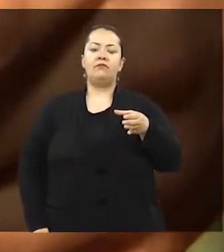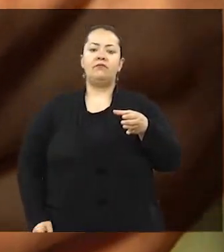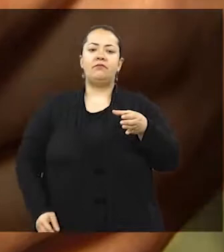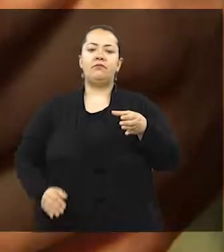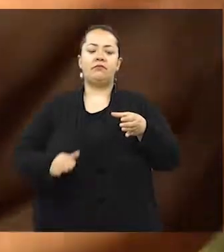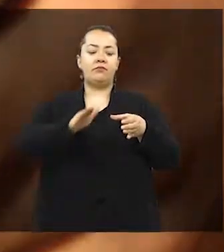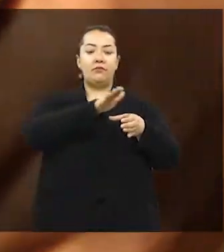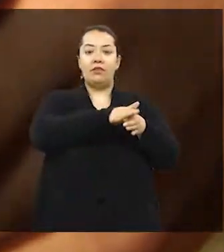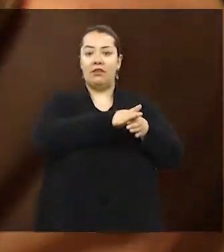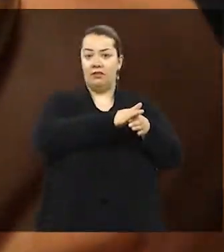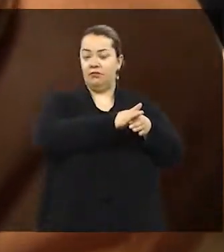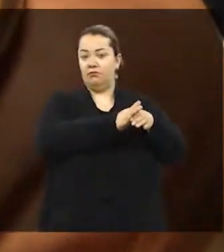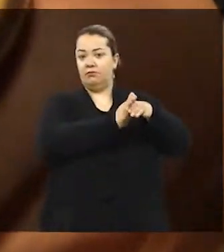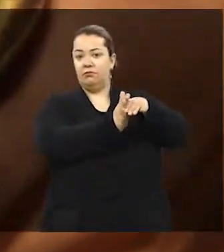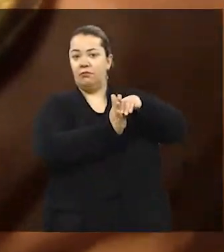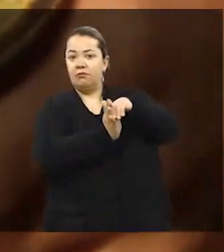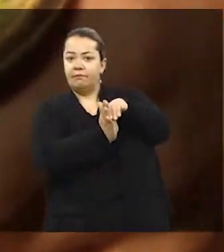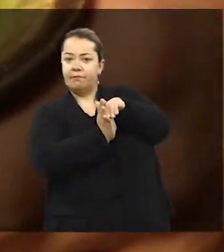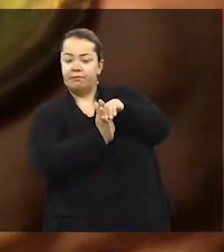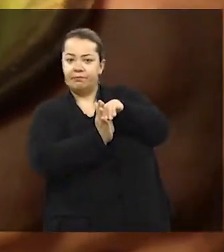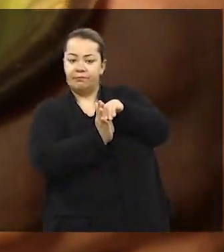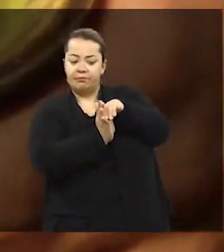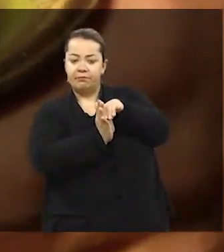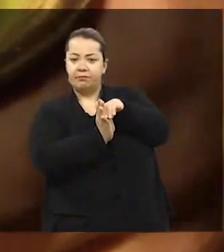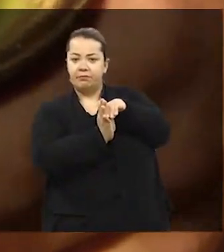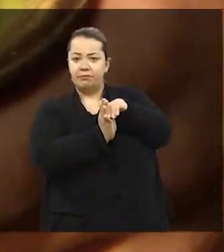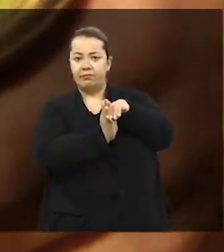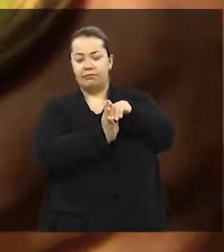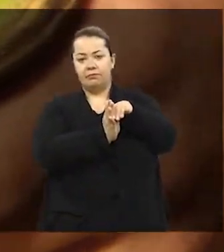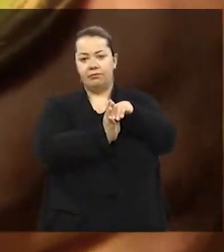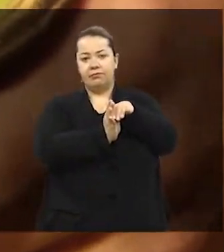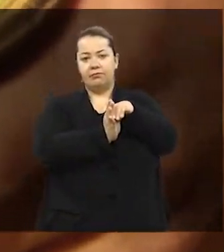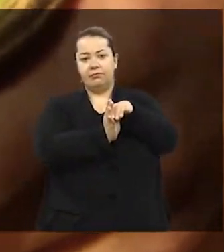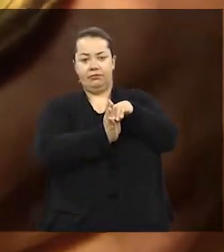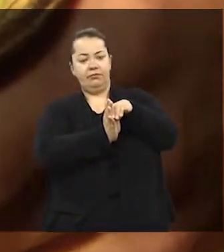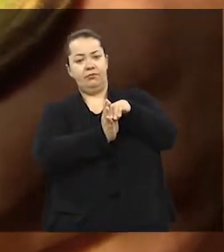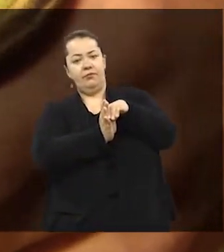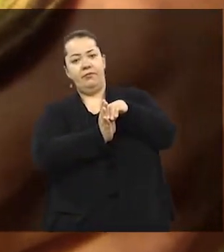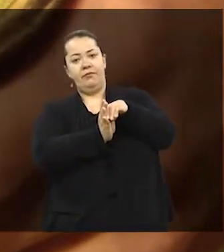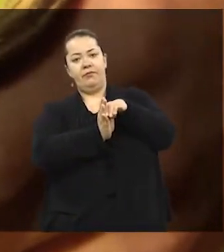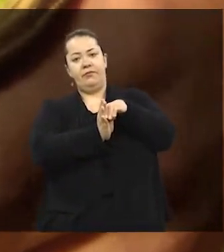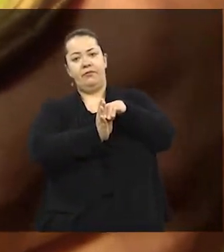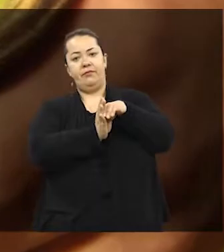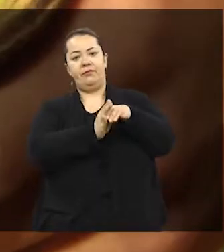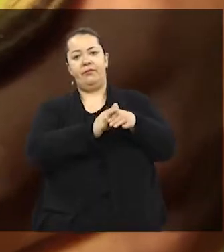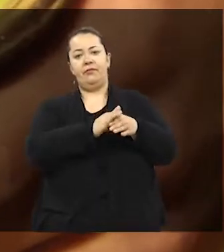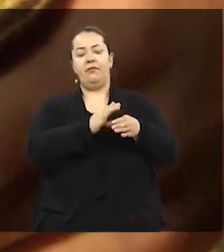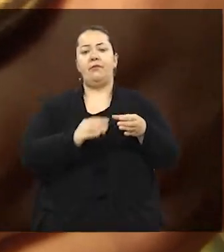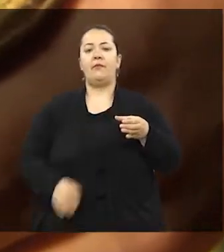coloca-se cerca de 2/3 da capacidade da cuia.